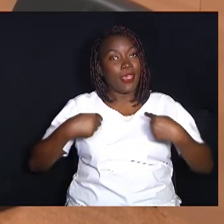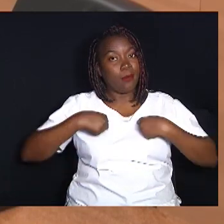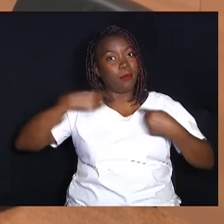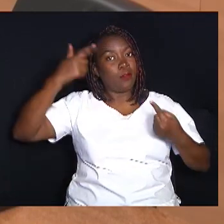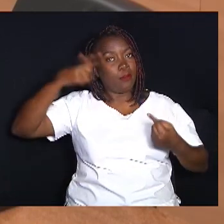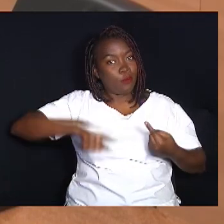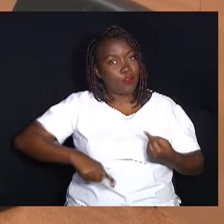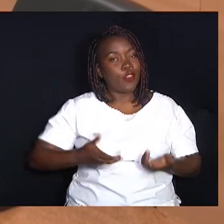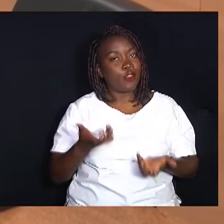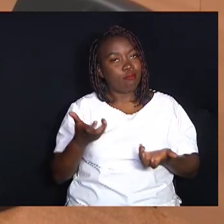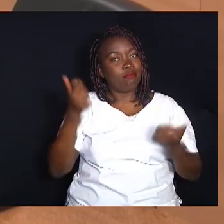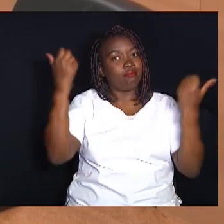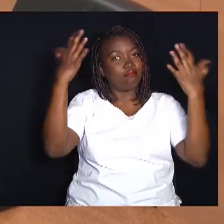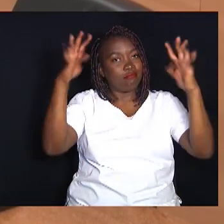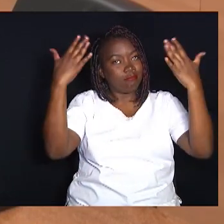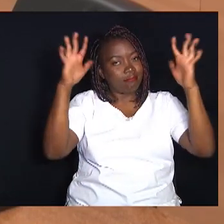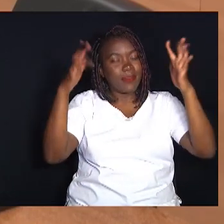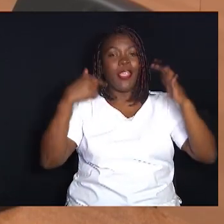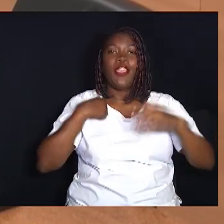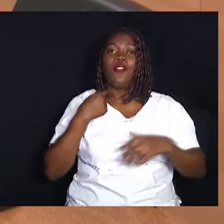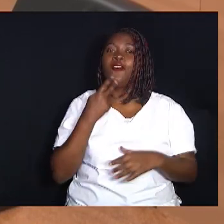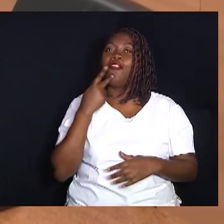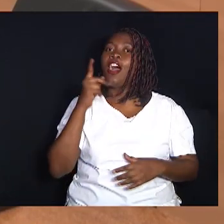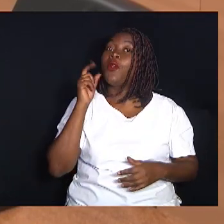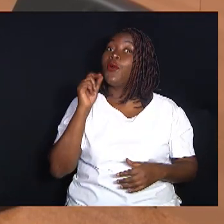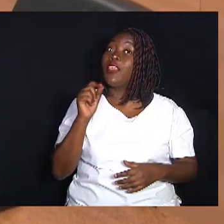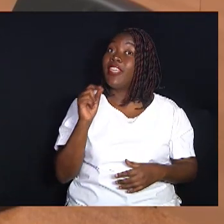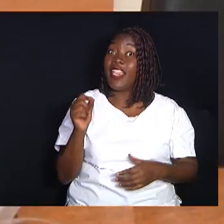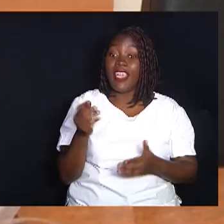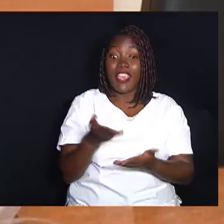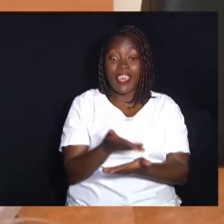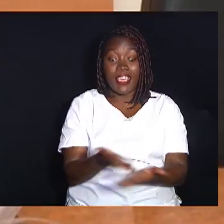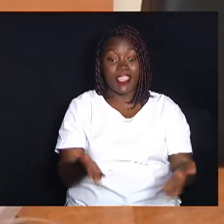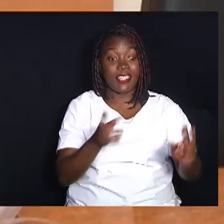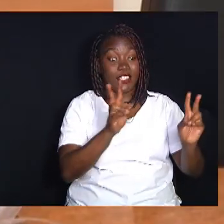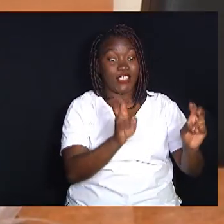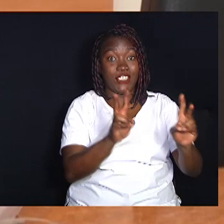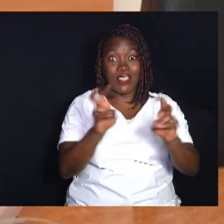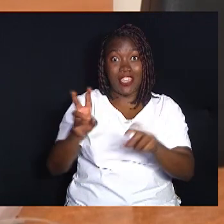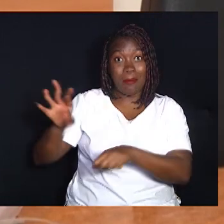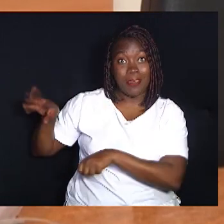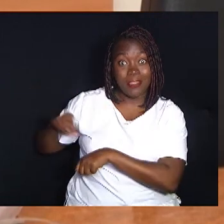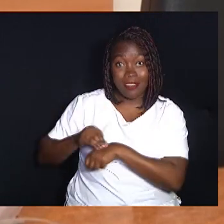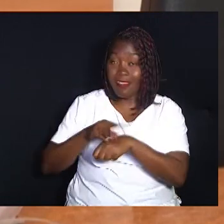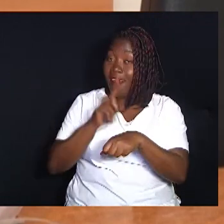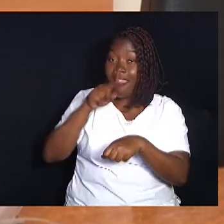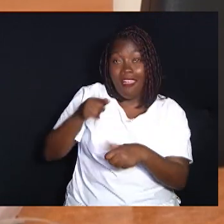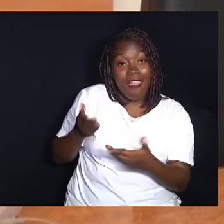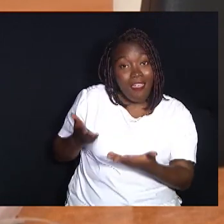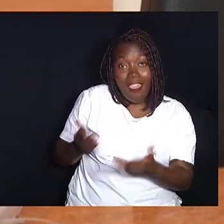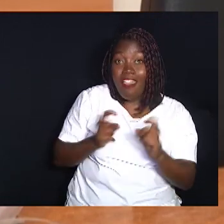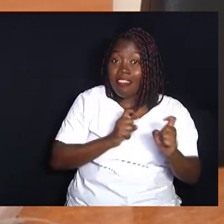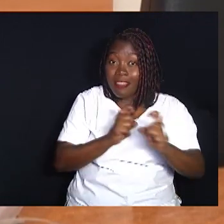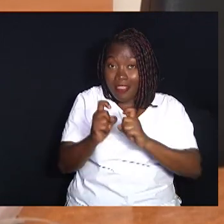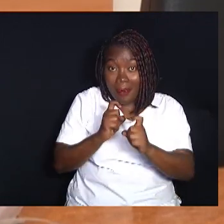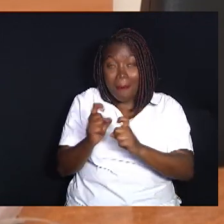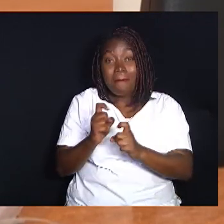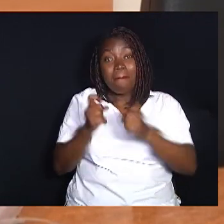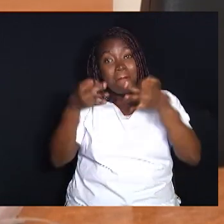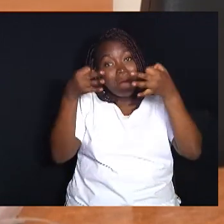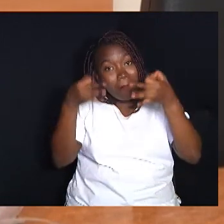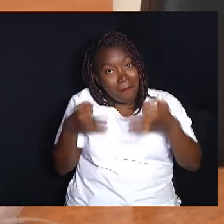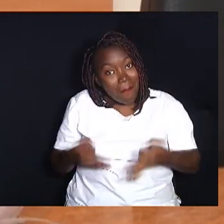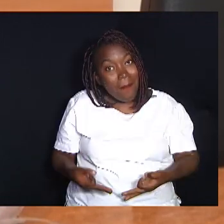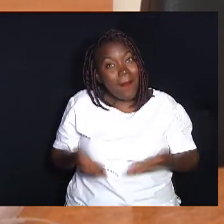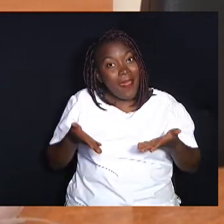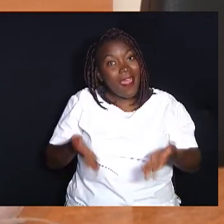gostaria de parabenizá-lo. Eu falo que esses temas que são trazidos aqui é isso, são debates que são aqui formalizados nessa